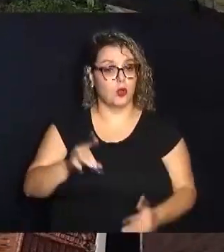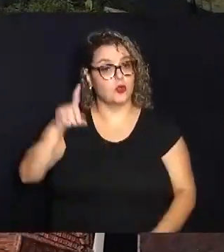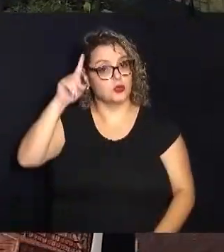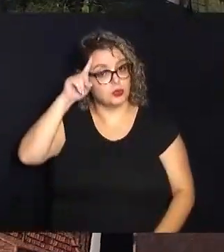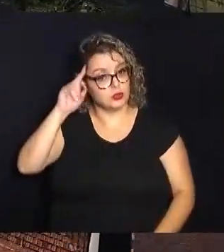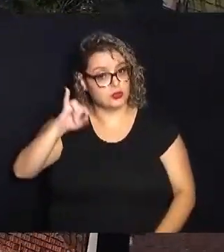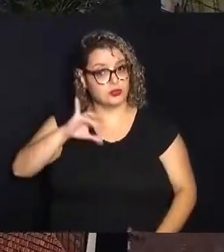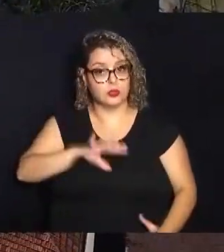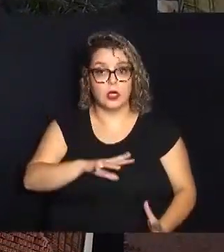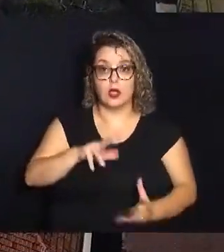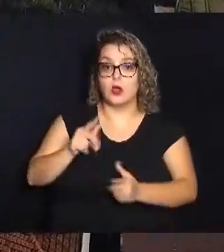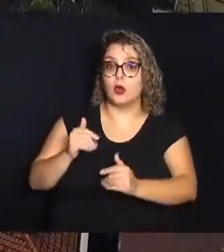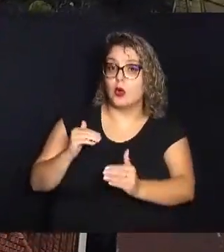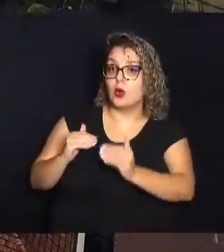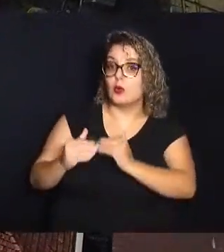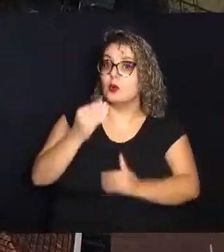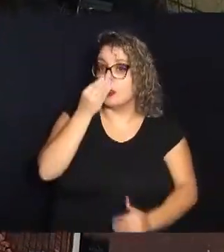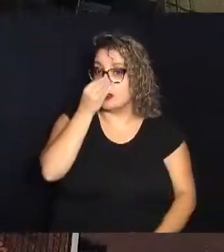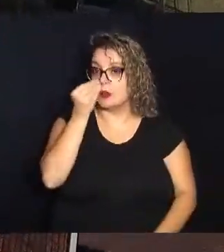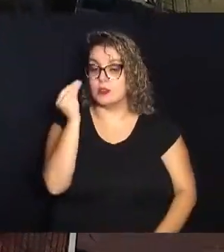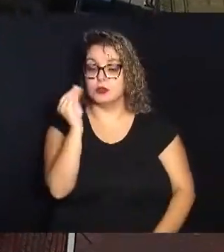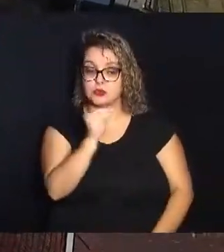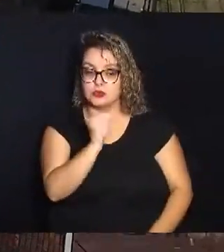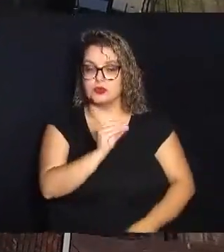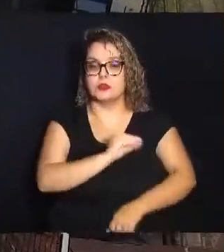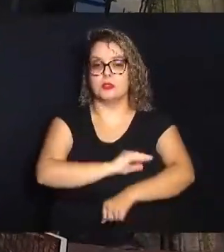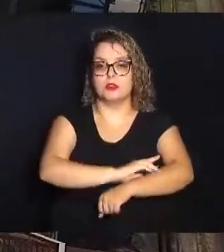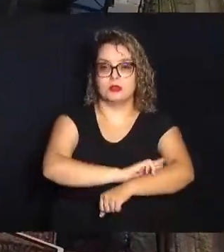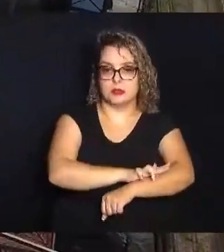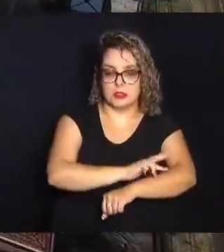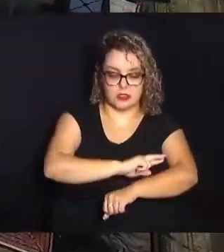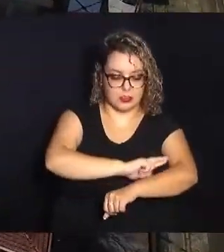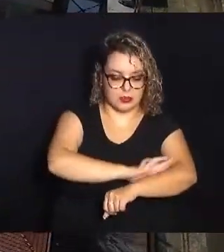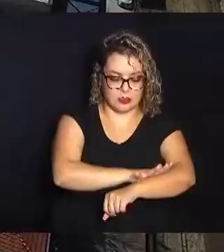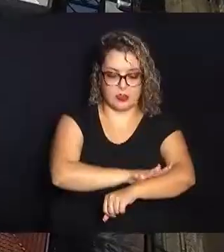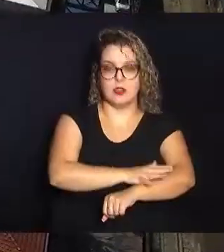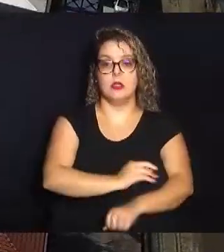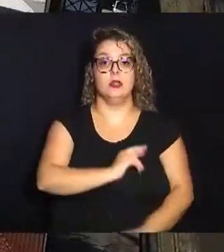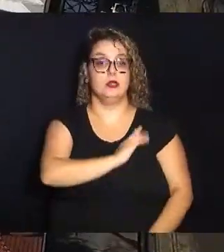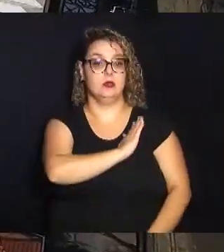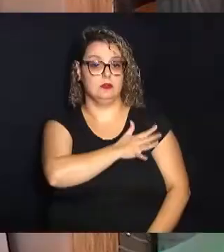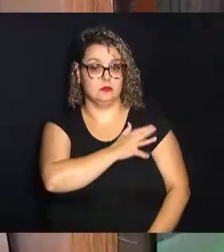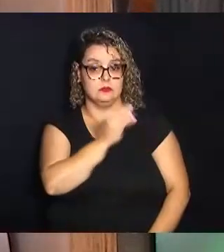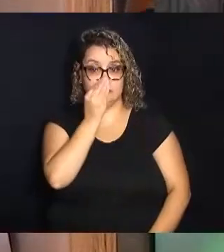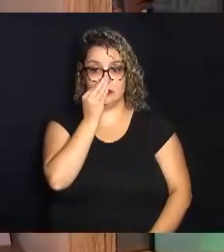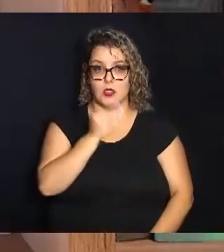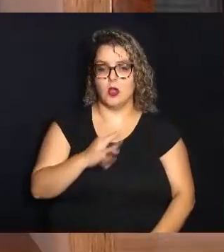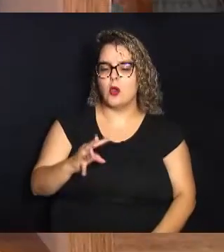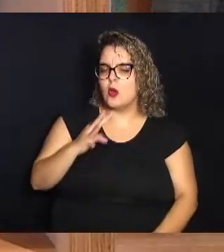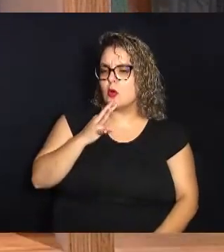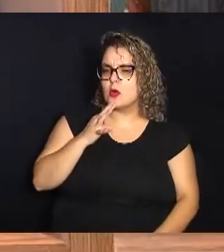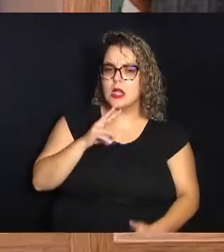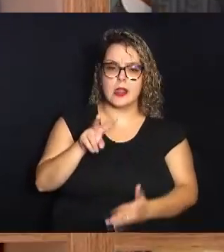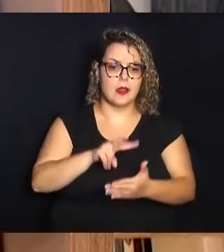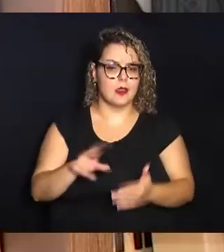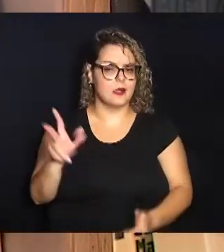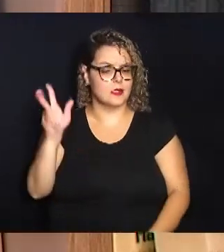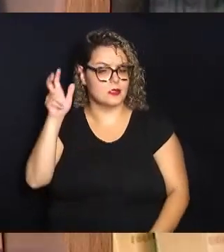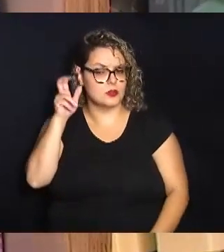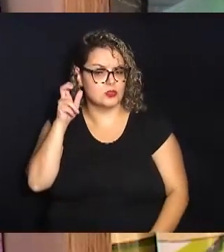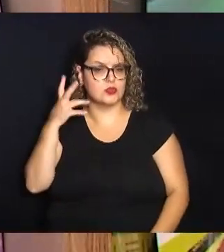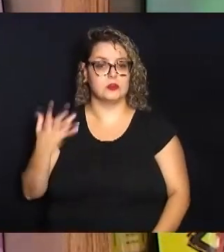hoje é o dia internacional contra a discriminação racial e você sabia que conhecer ler